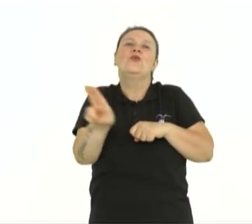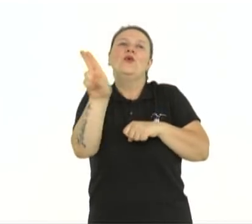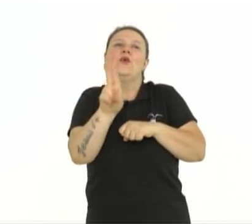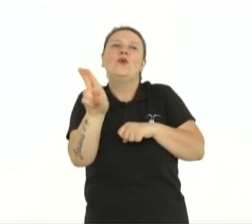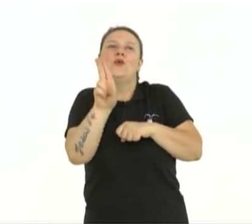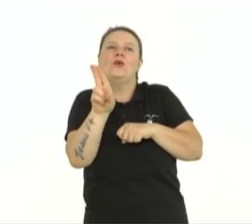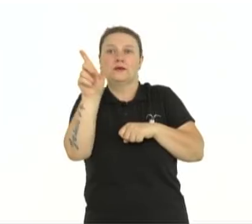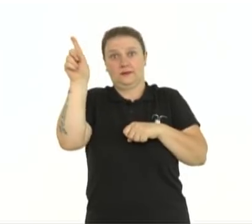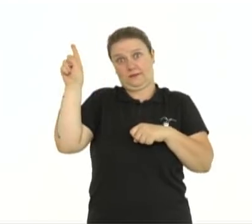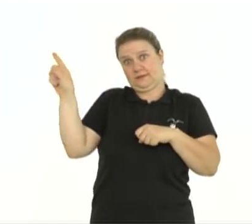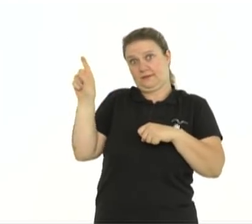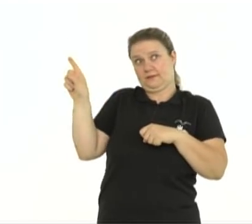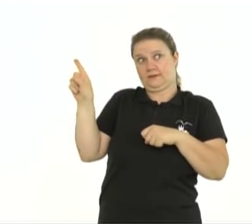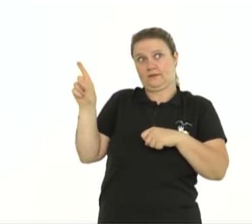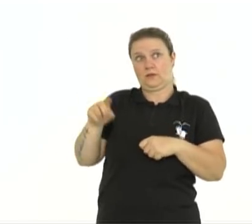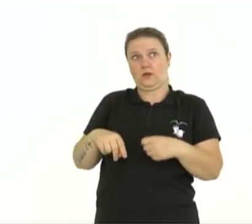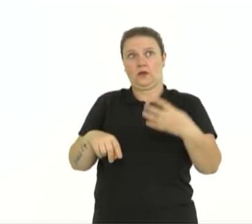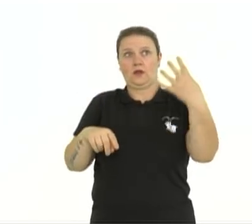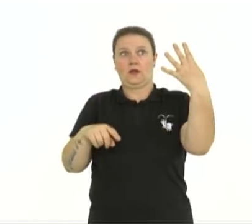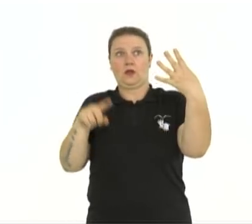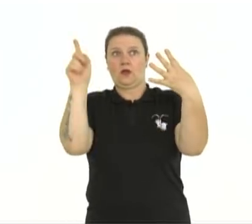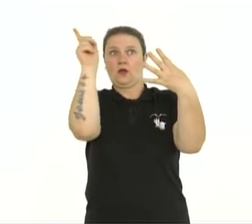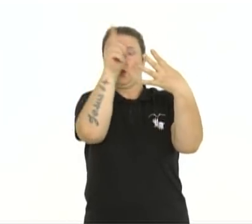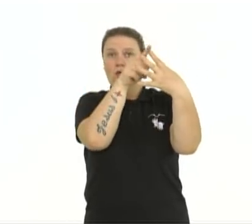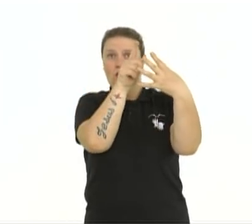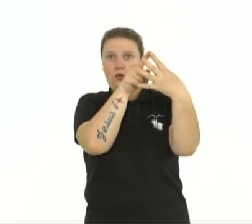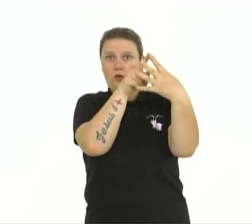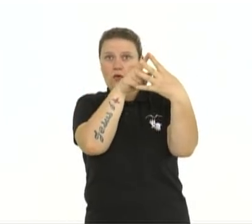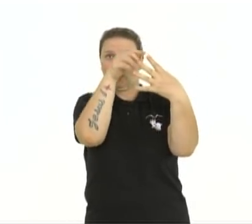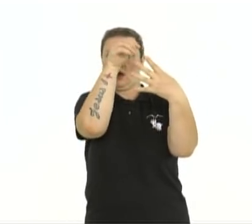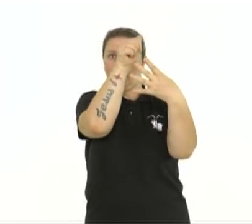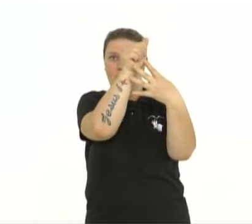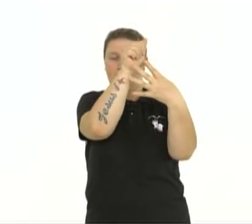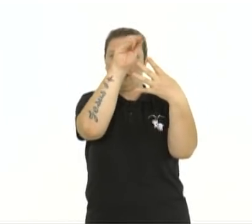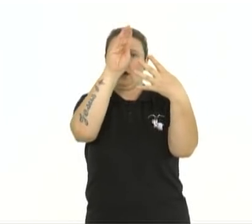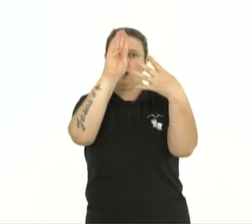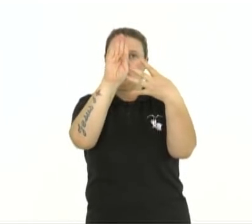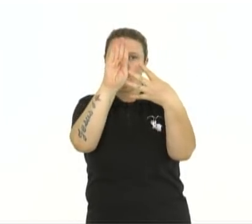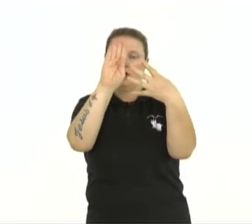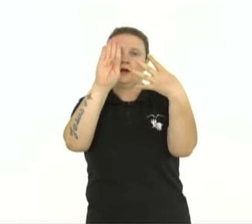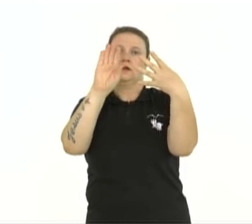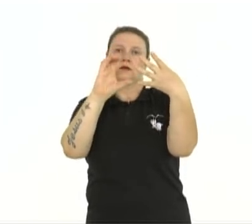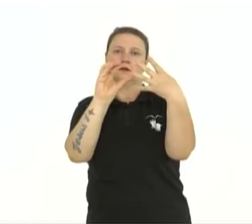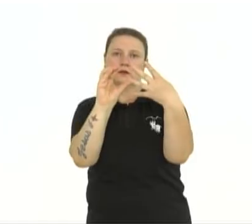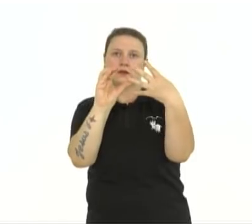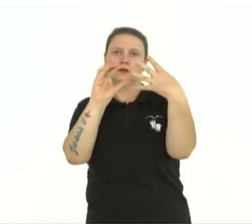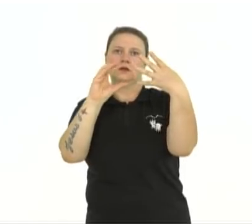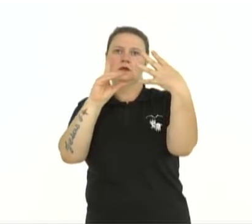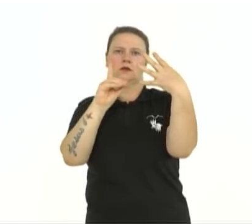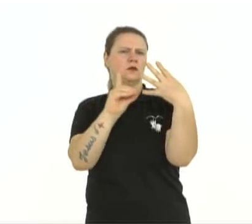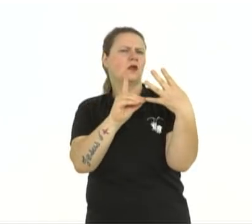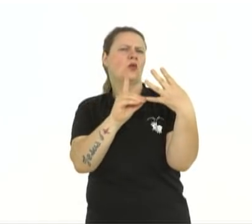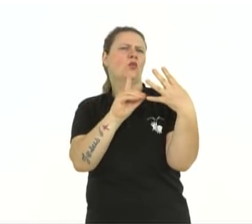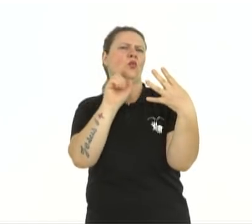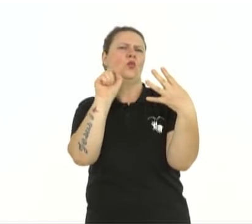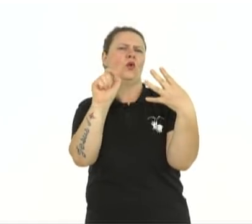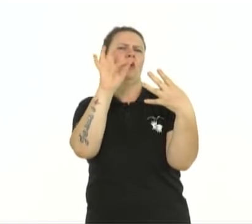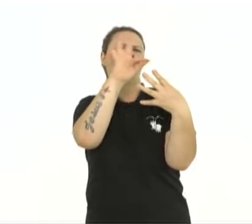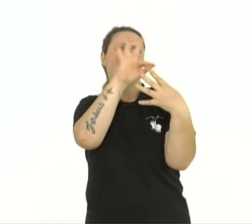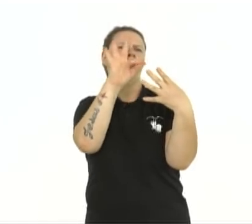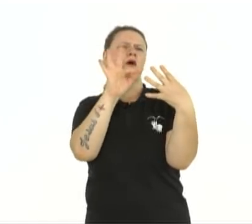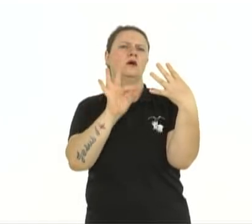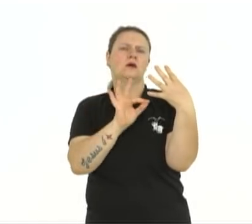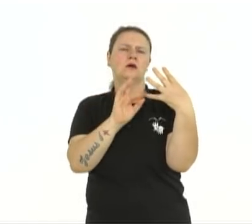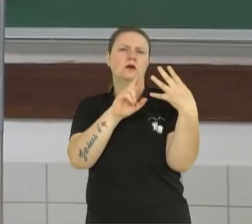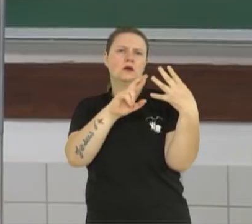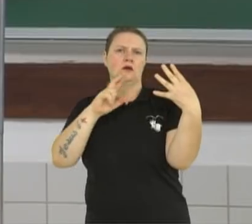prancha? O snowboard e o surf, o alpinismo e o skate, o parapente e o parkour, ou o